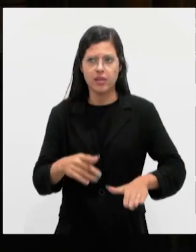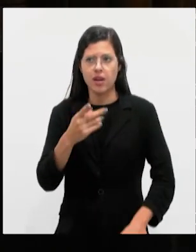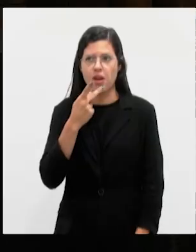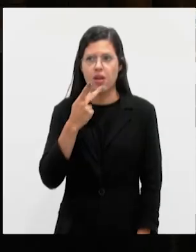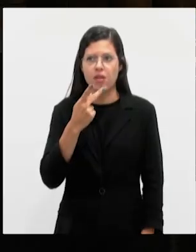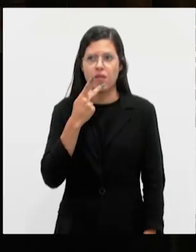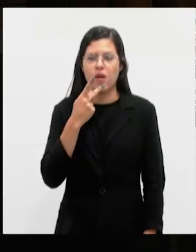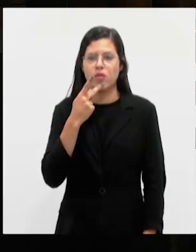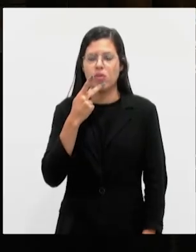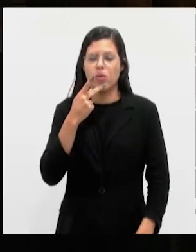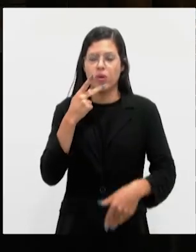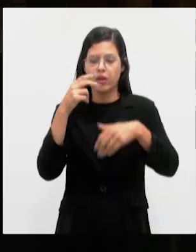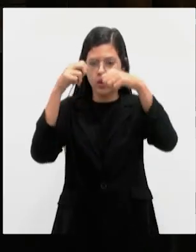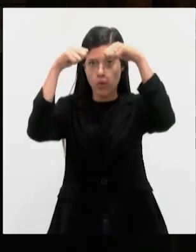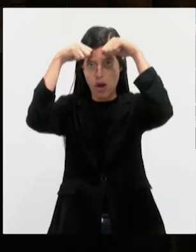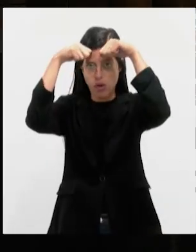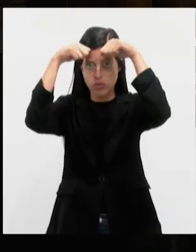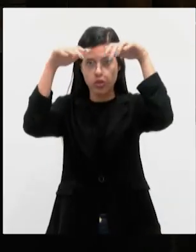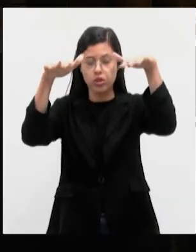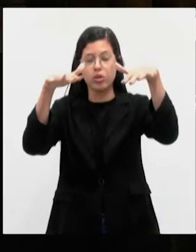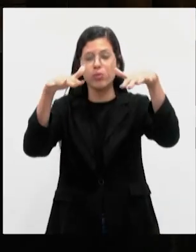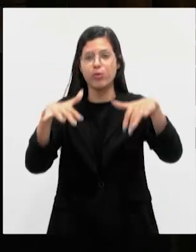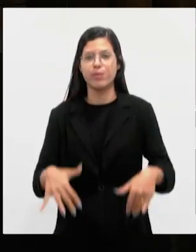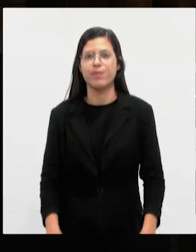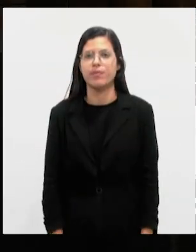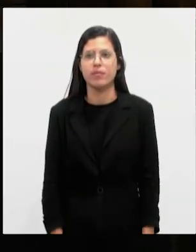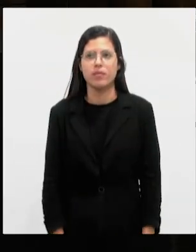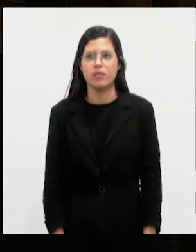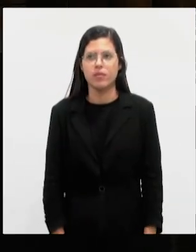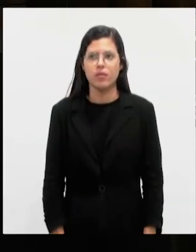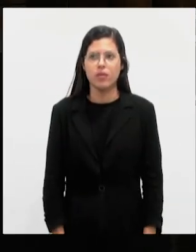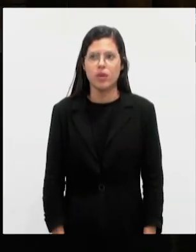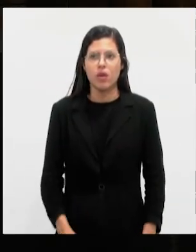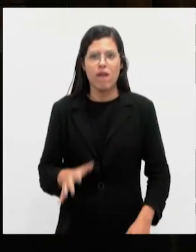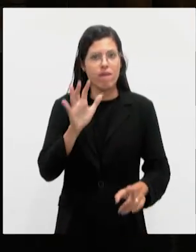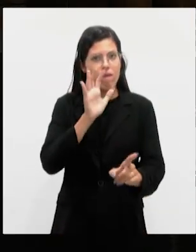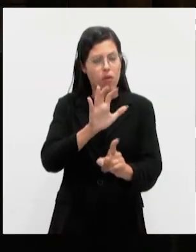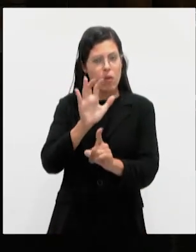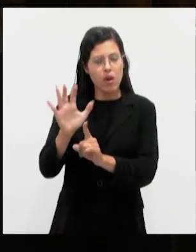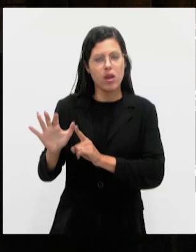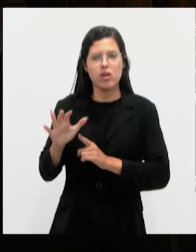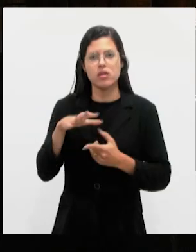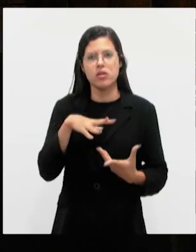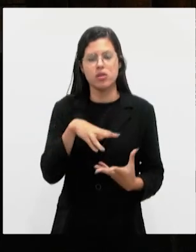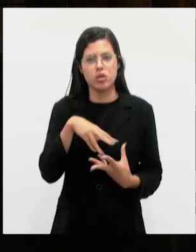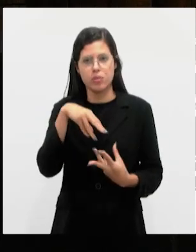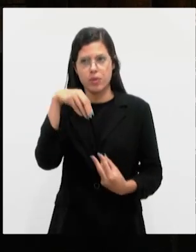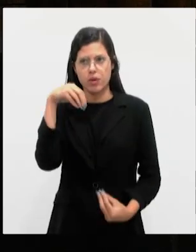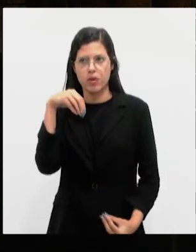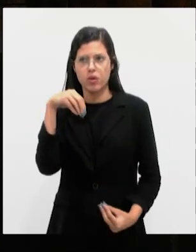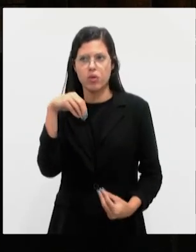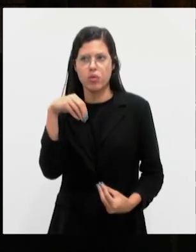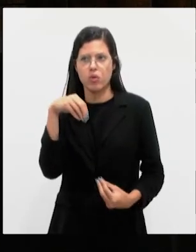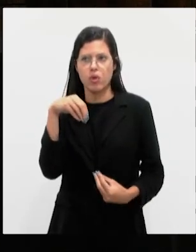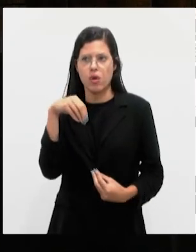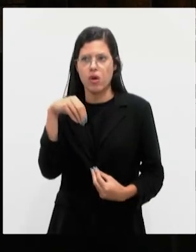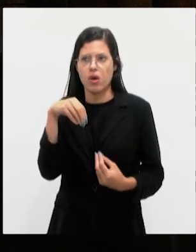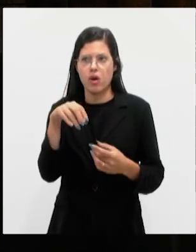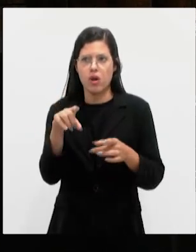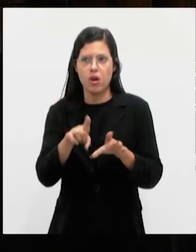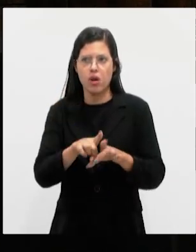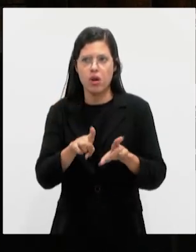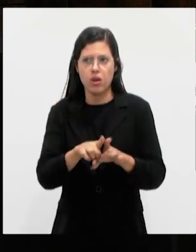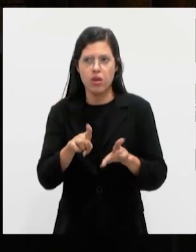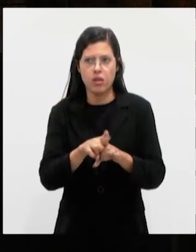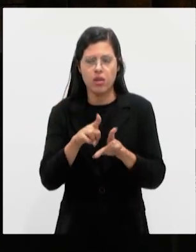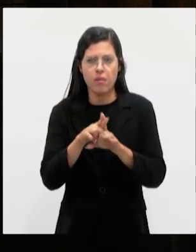que o autismo é uma influência espiritual e um ataque do São Jorge